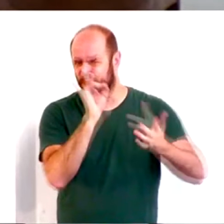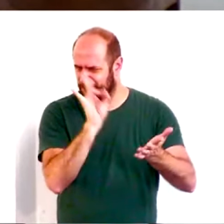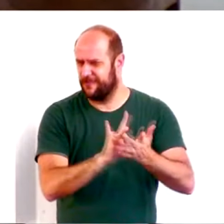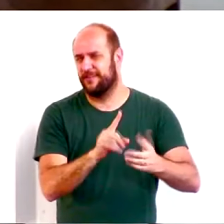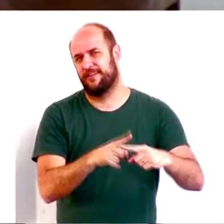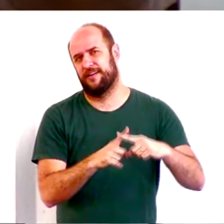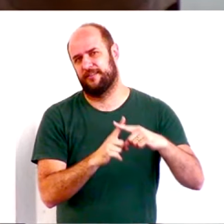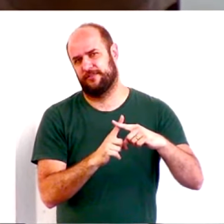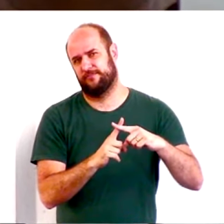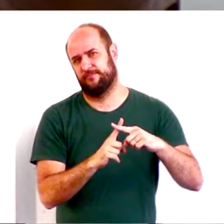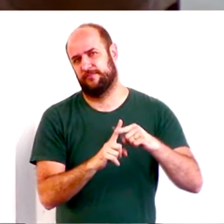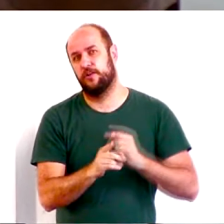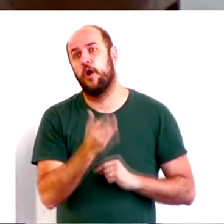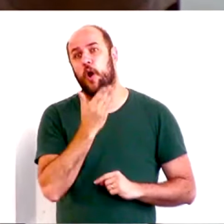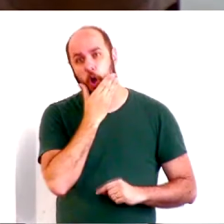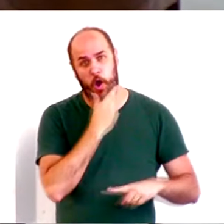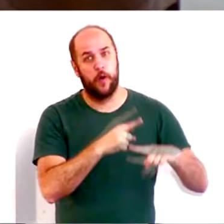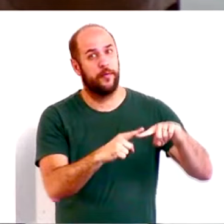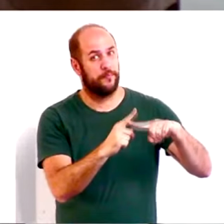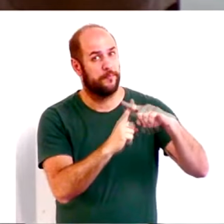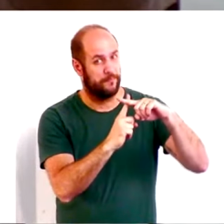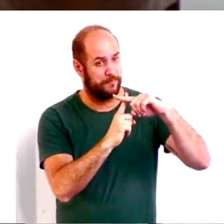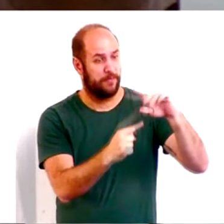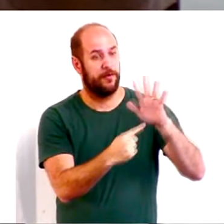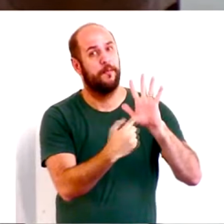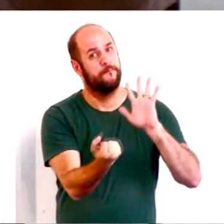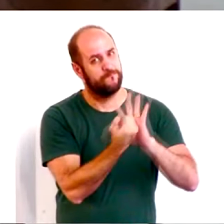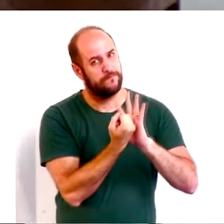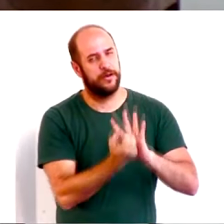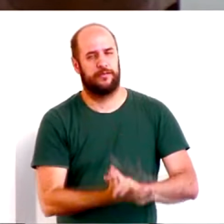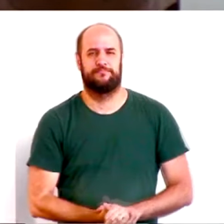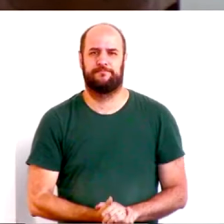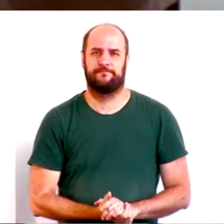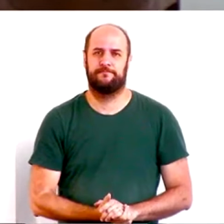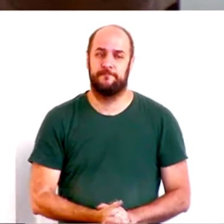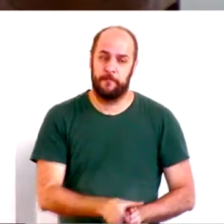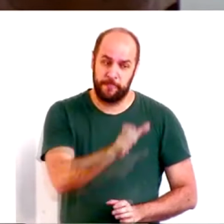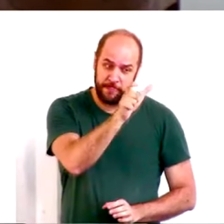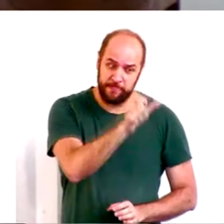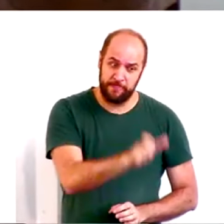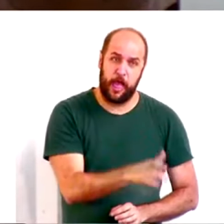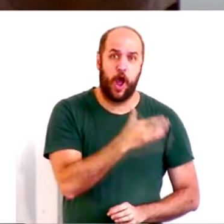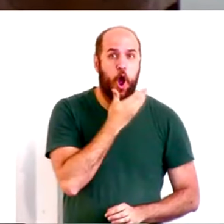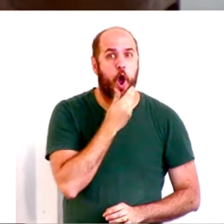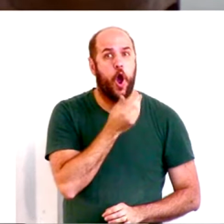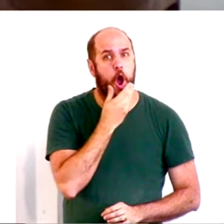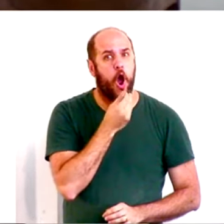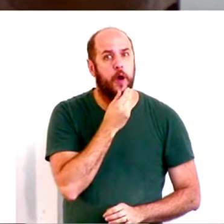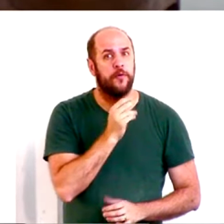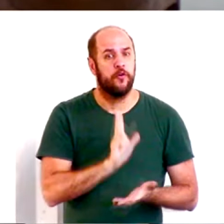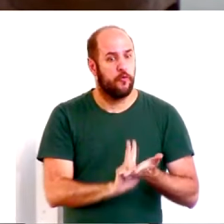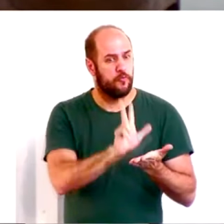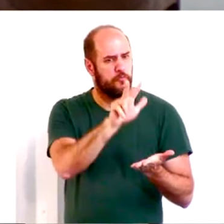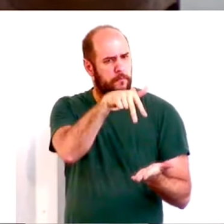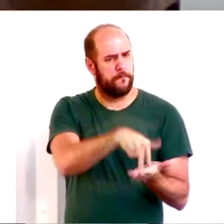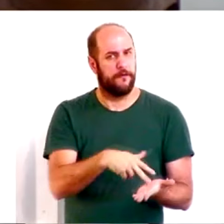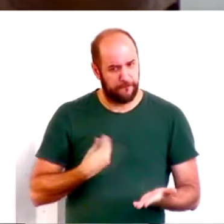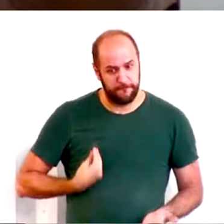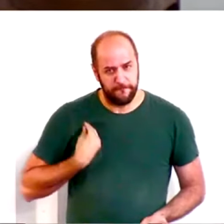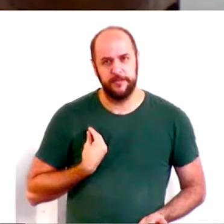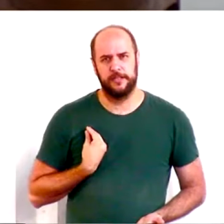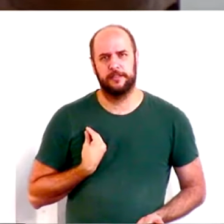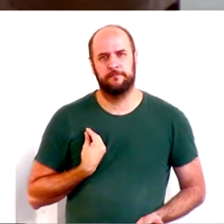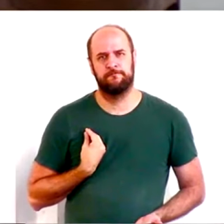existiu um homem naquela Cruz este homem sobreviveu a cruz esse homem